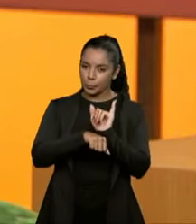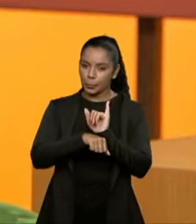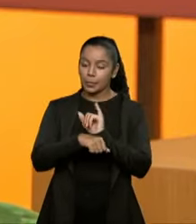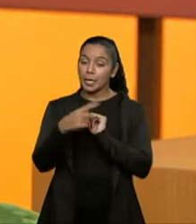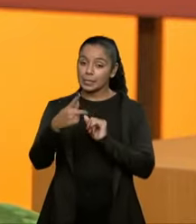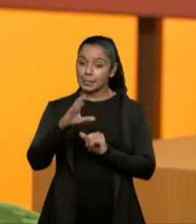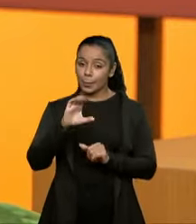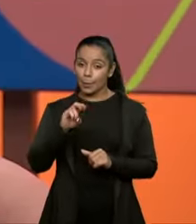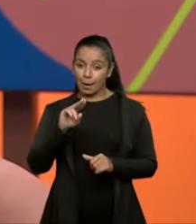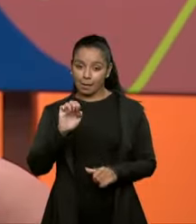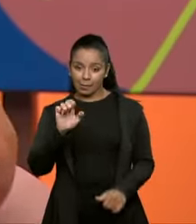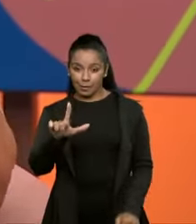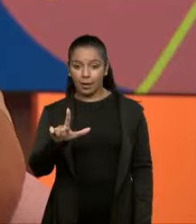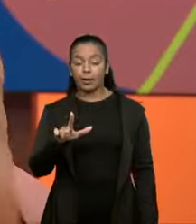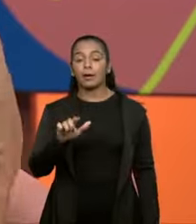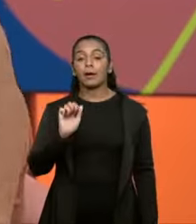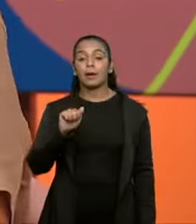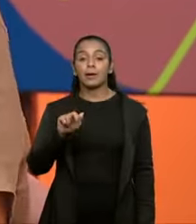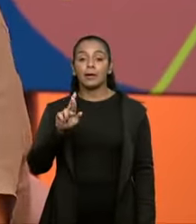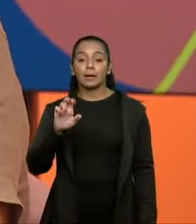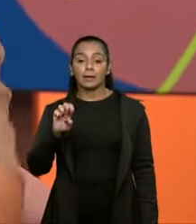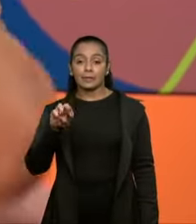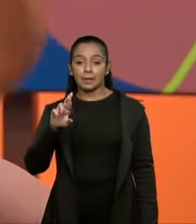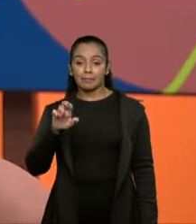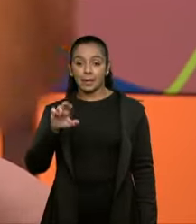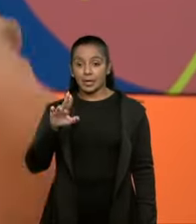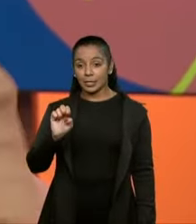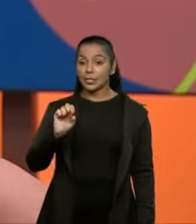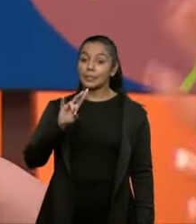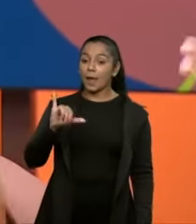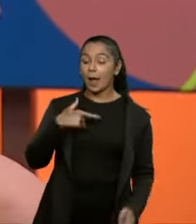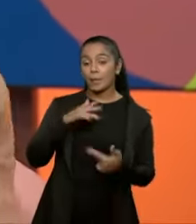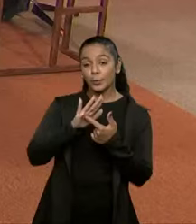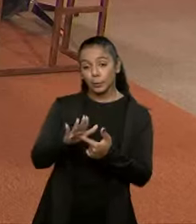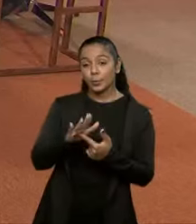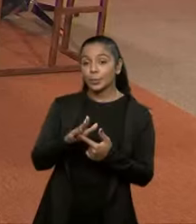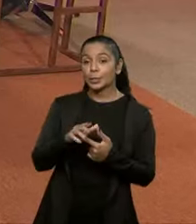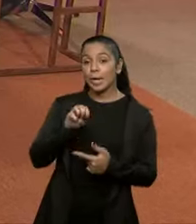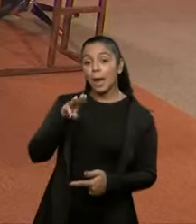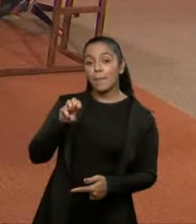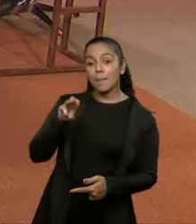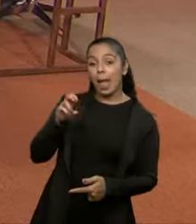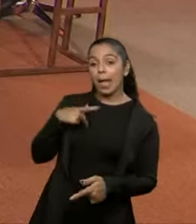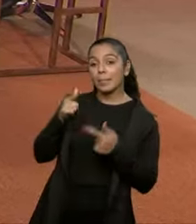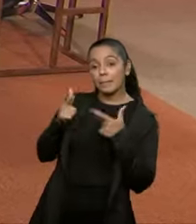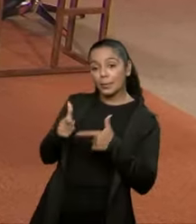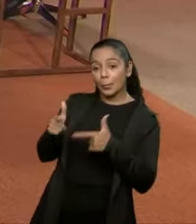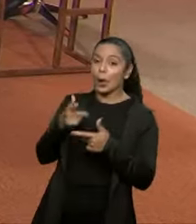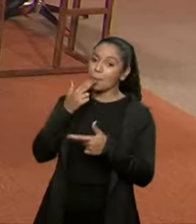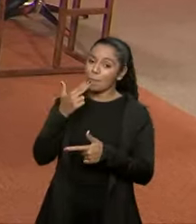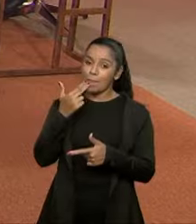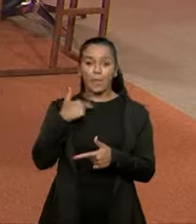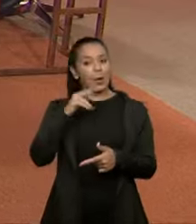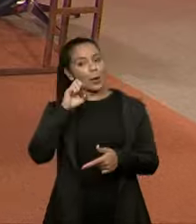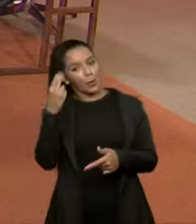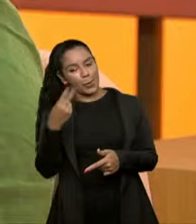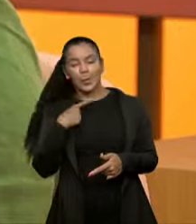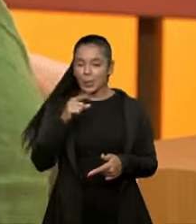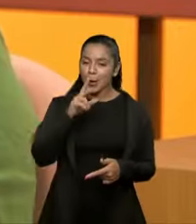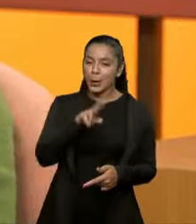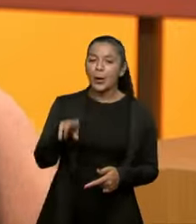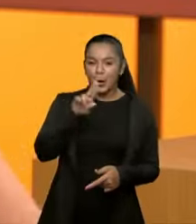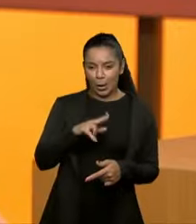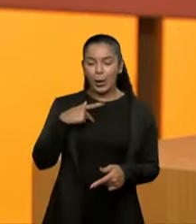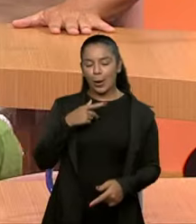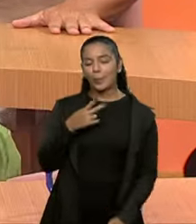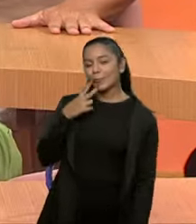Contando André história com o André Marques, botar André Marques, vai aparecer ou o meme me zoando, fumando, ou eu me seguindo. Os dois se apertam no outro, eu não meu. Vou mentir. É. Eu uso a